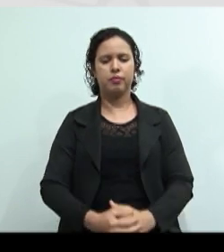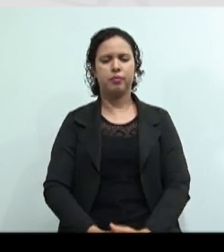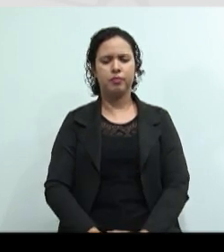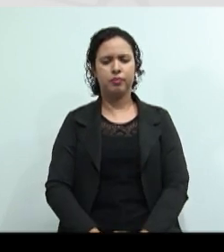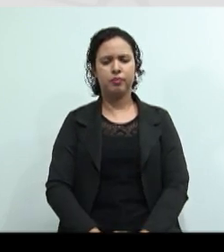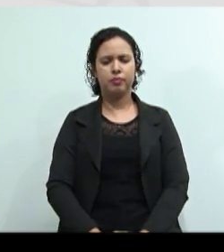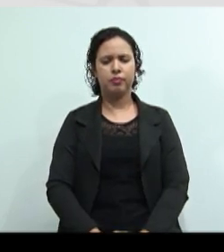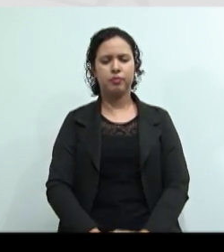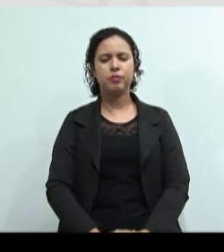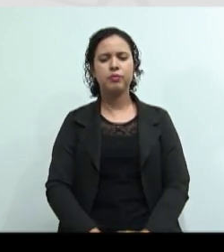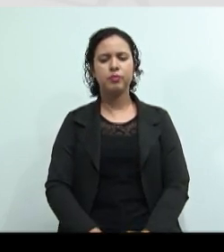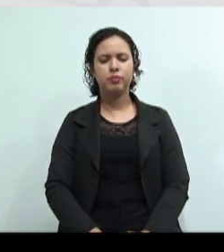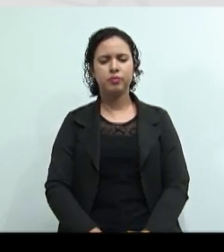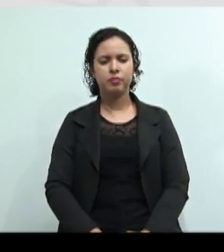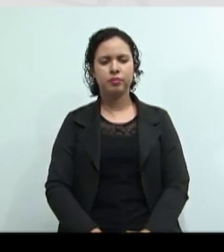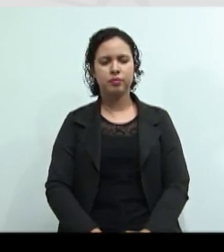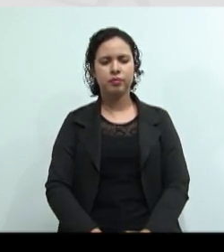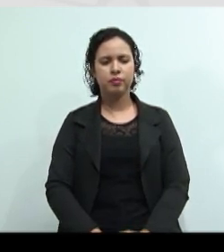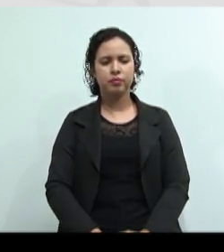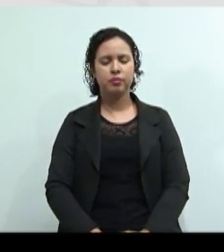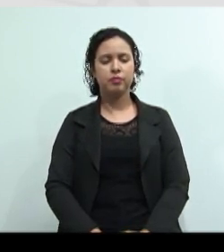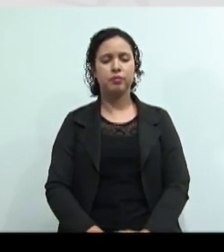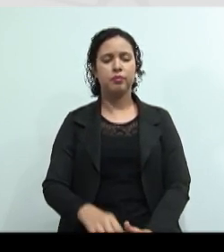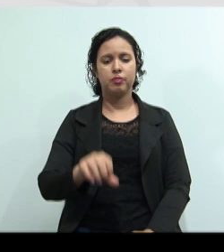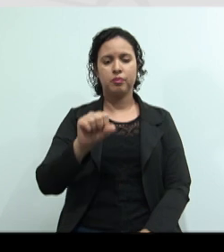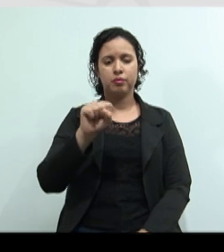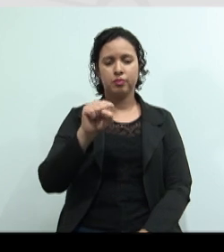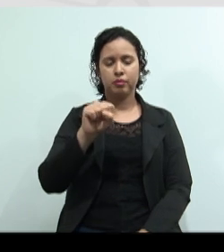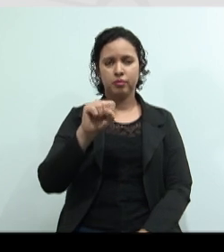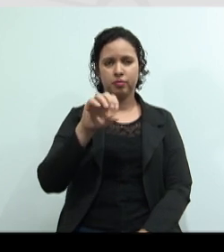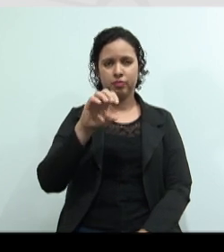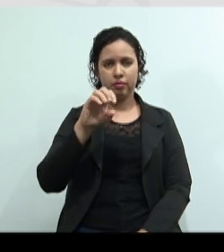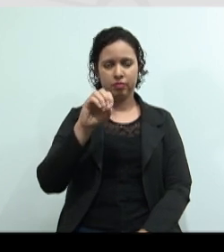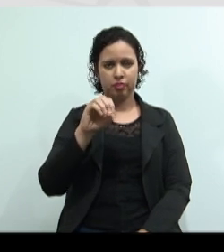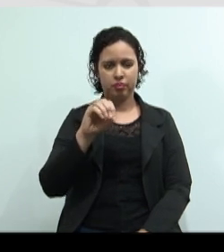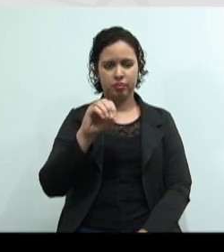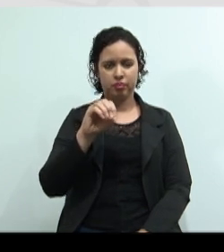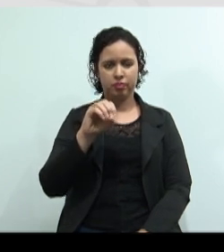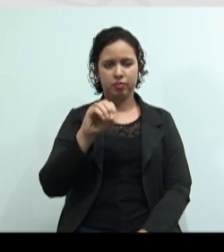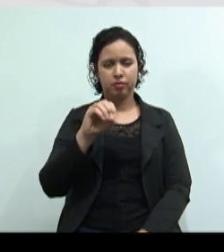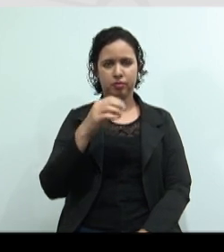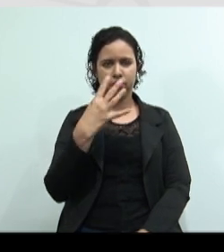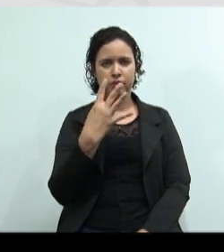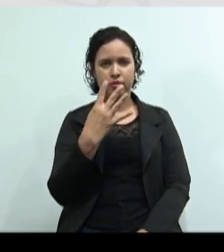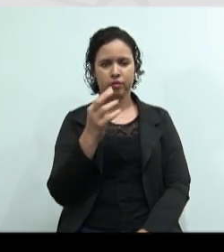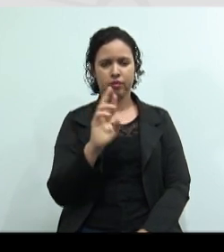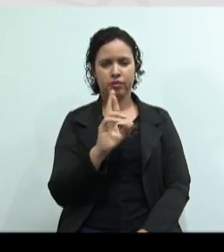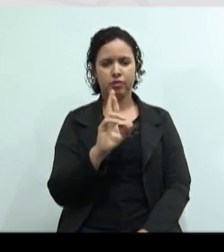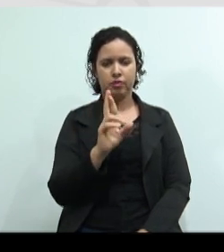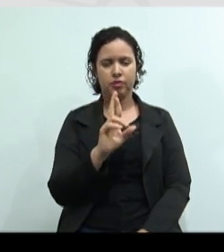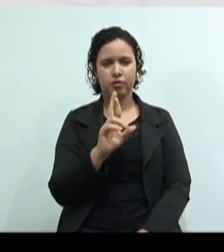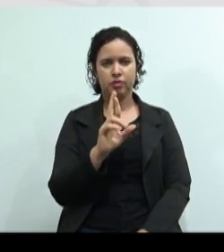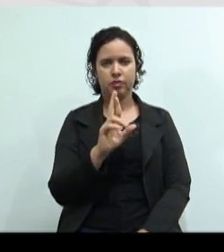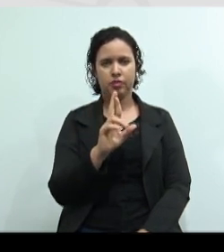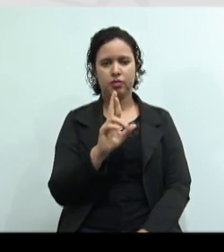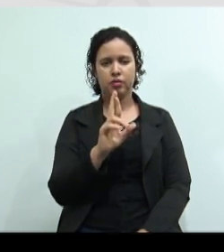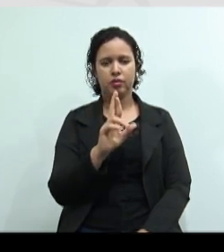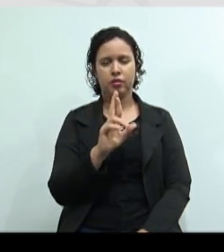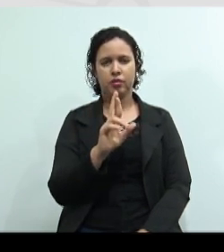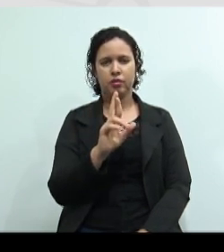Uma compra de 80 unidades de leite condensado. A R$ 4,00. Que o preço total